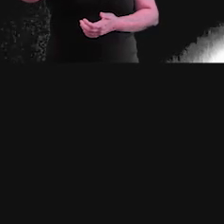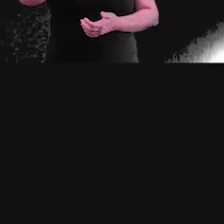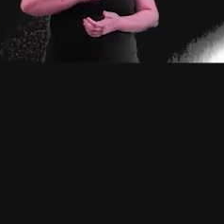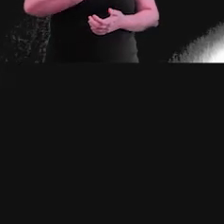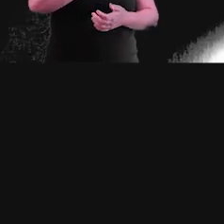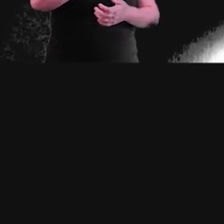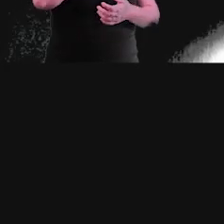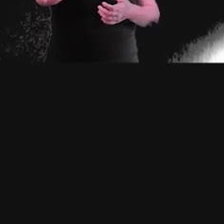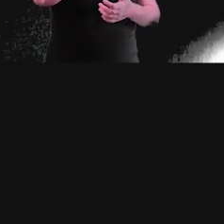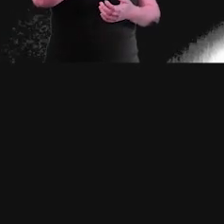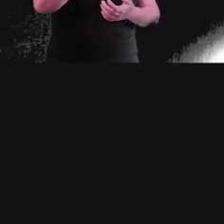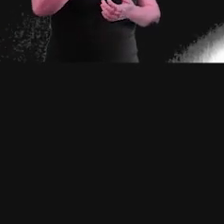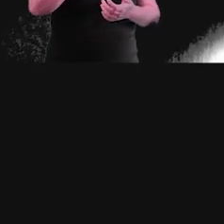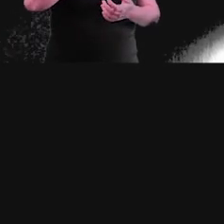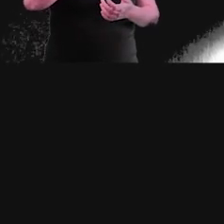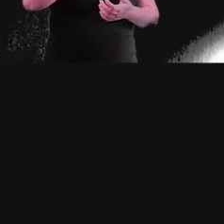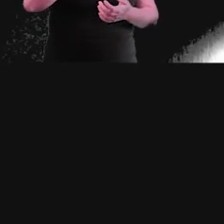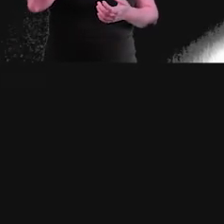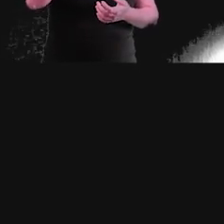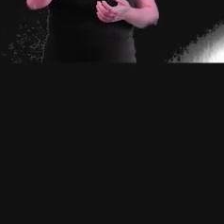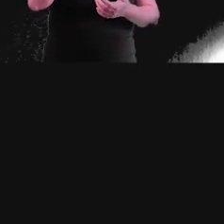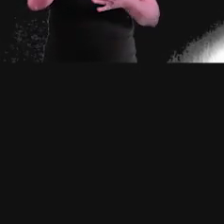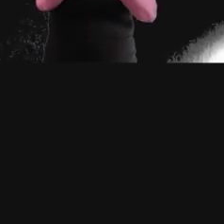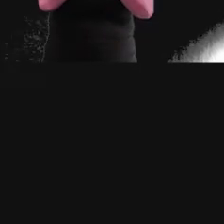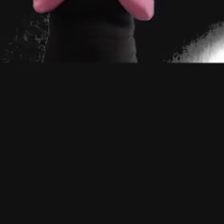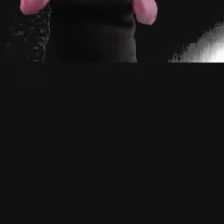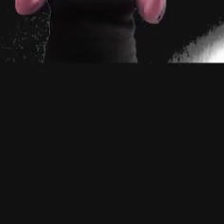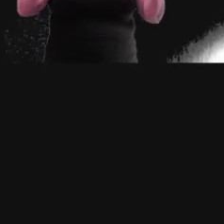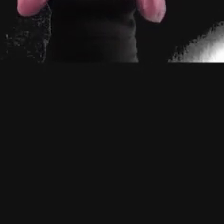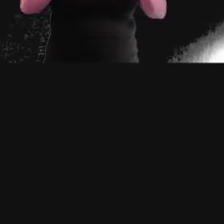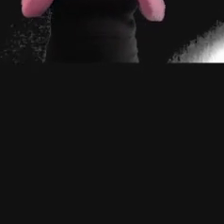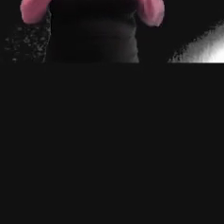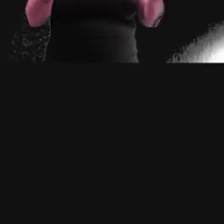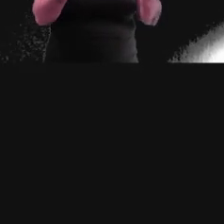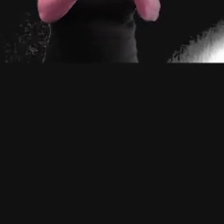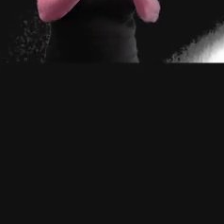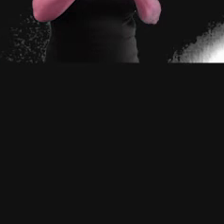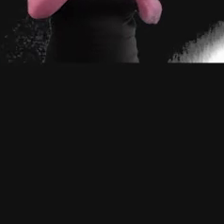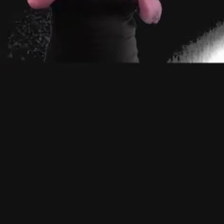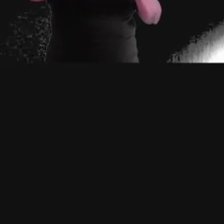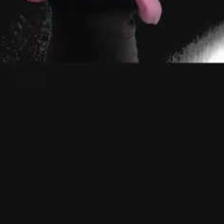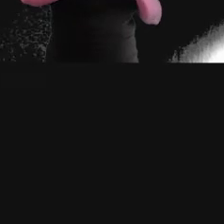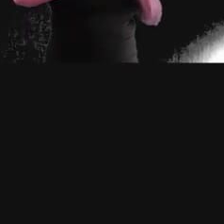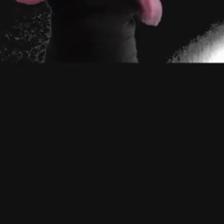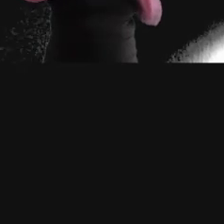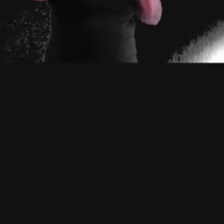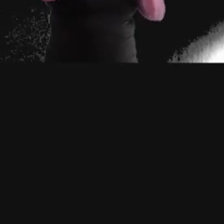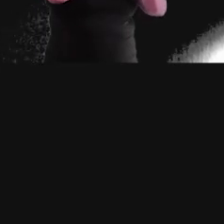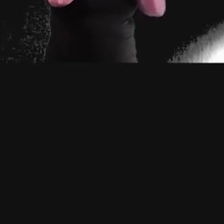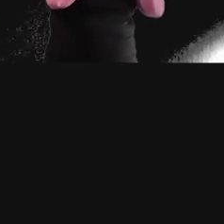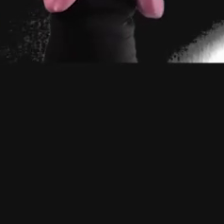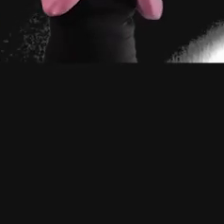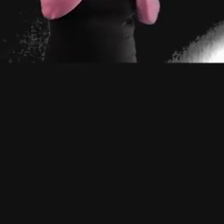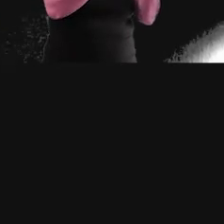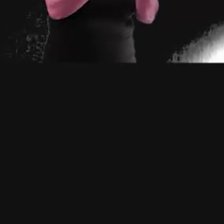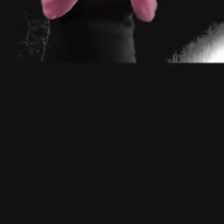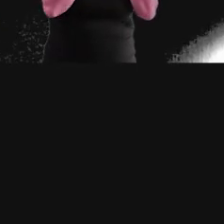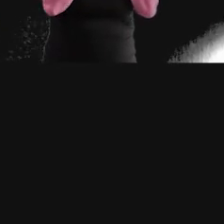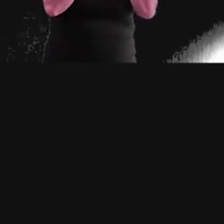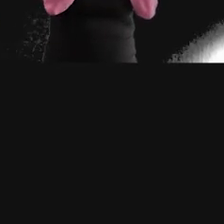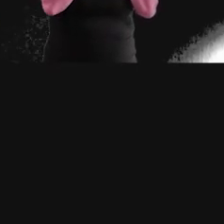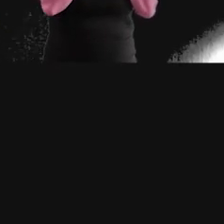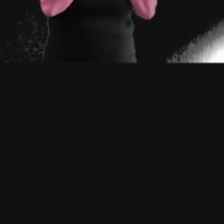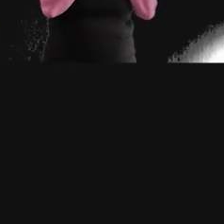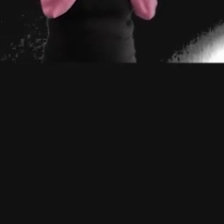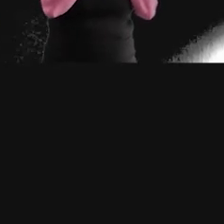esse tema e certamente não foi diferente, não é? Essa mesa, dentro de toda a programação rica, fundamentada,